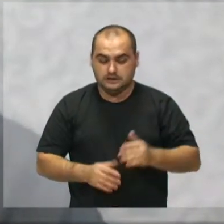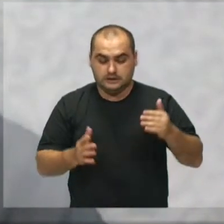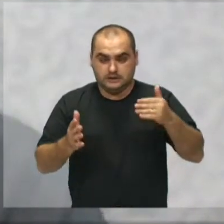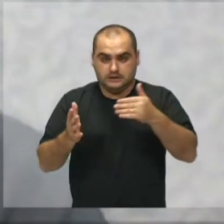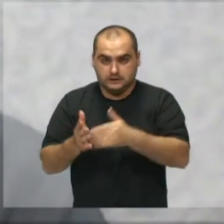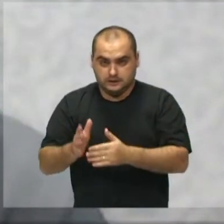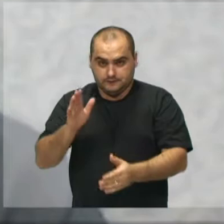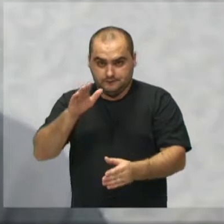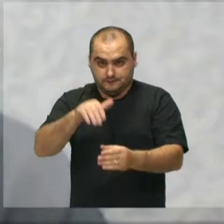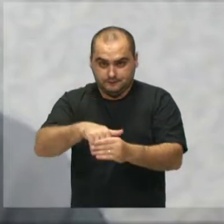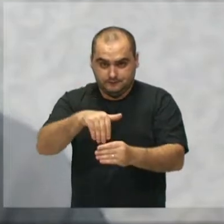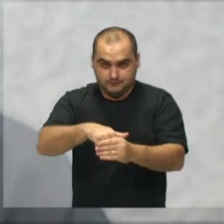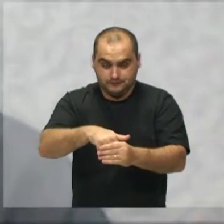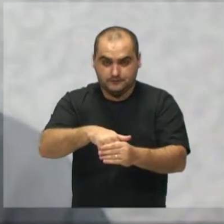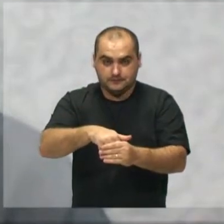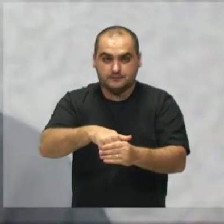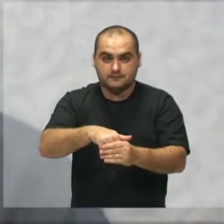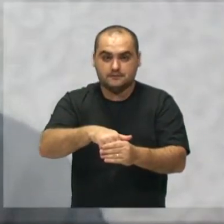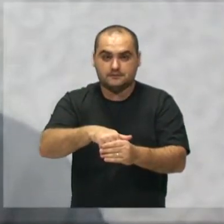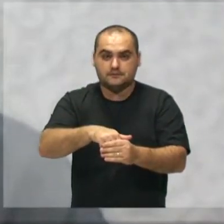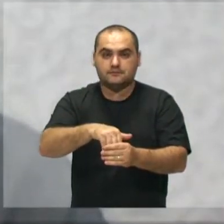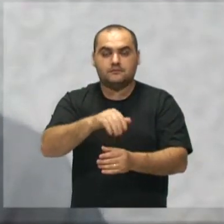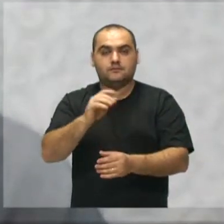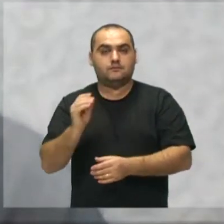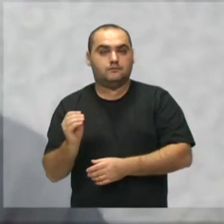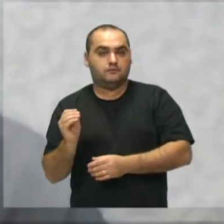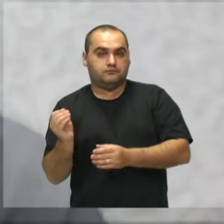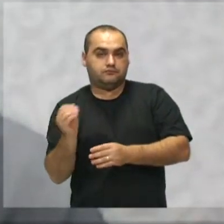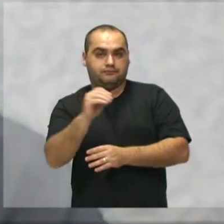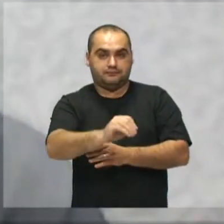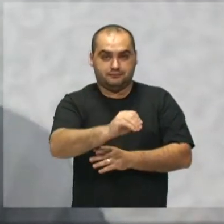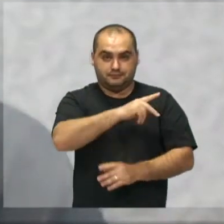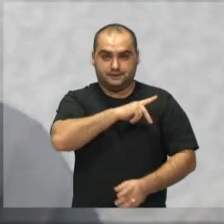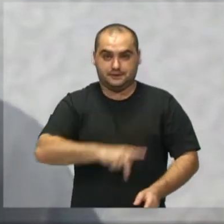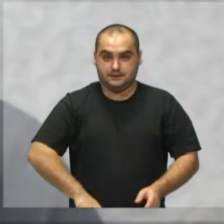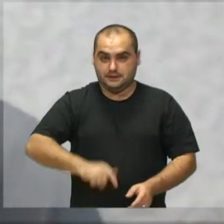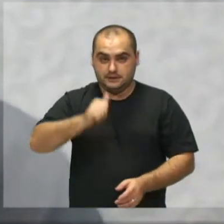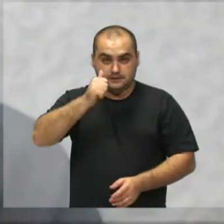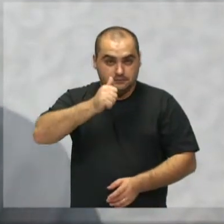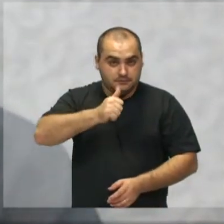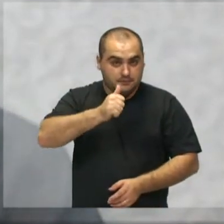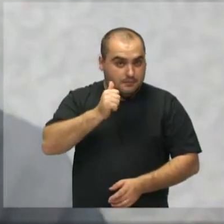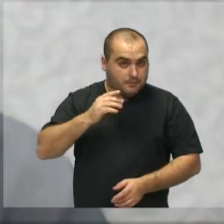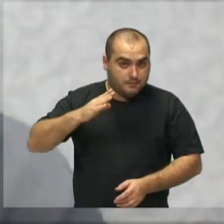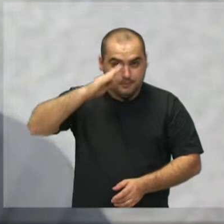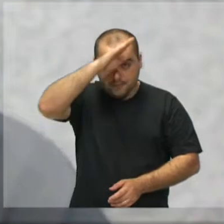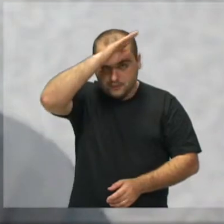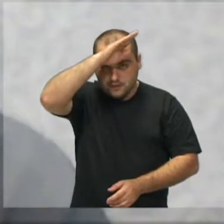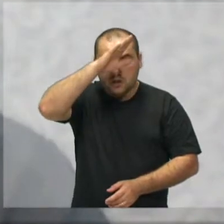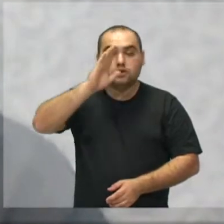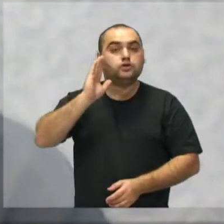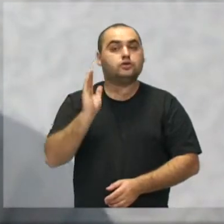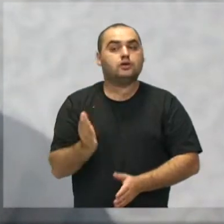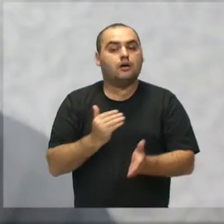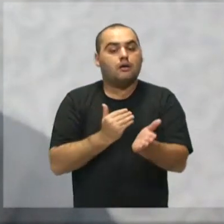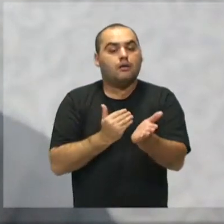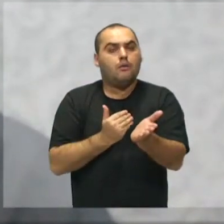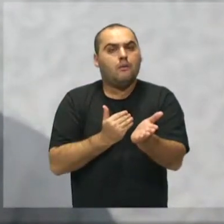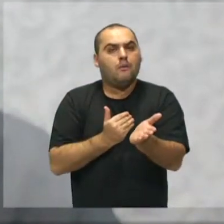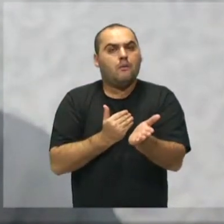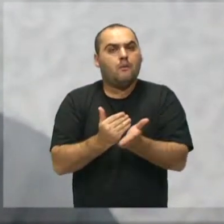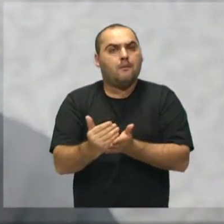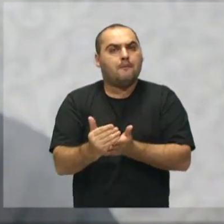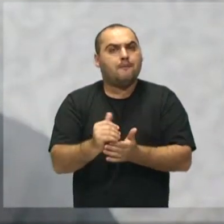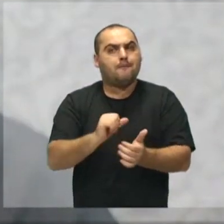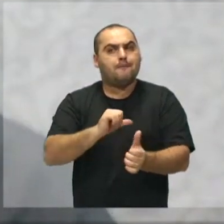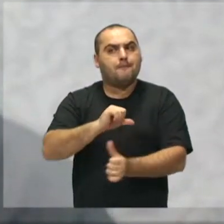eleições que colocou o Bolsonaro como presidente, nós começamos essa transição política. O que